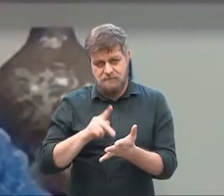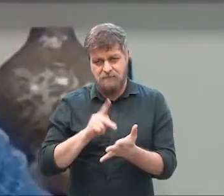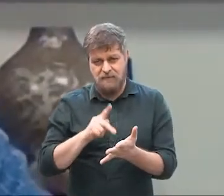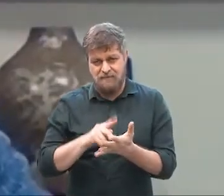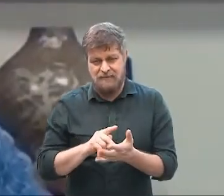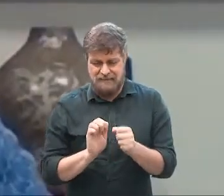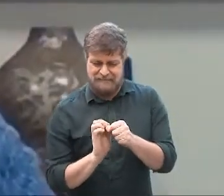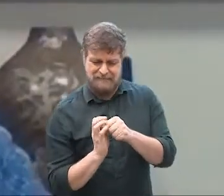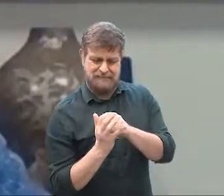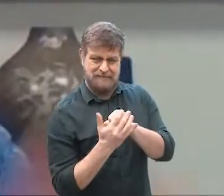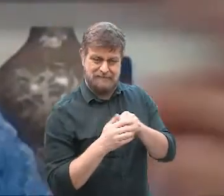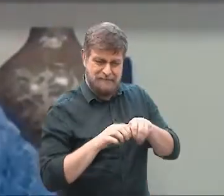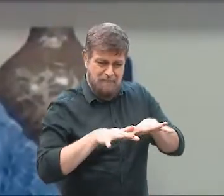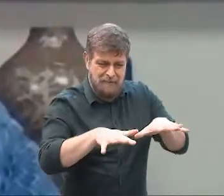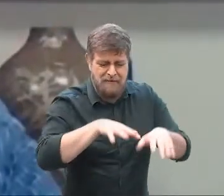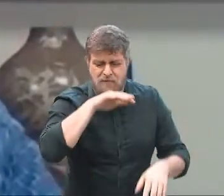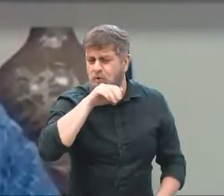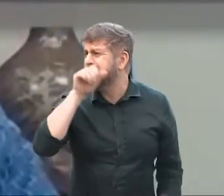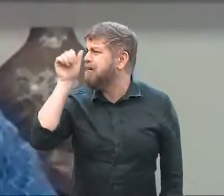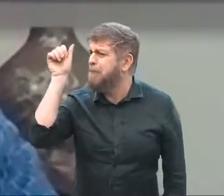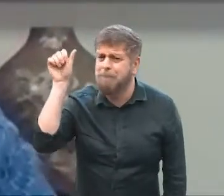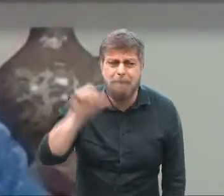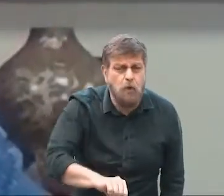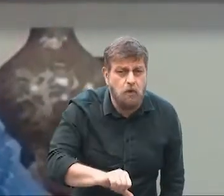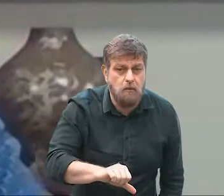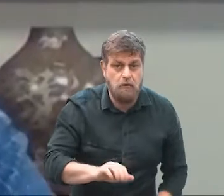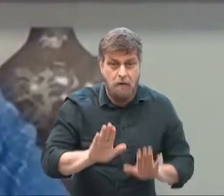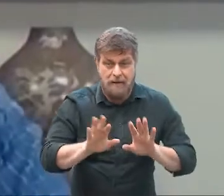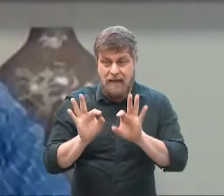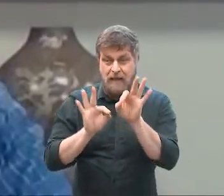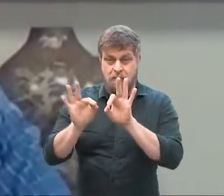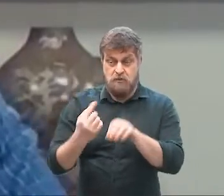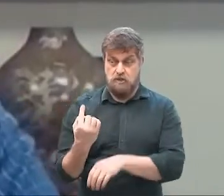da pandemia, piorou ainda mais. Tá. Mas